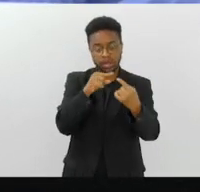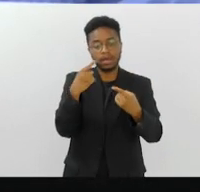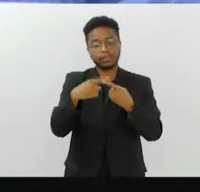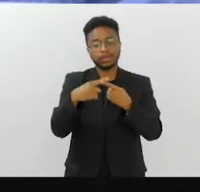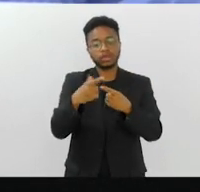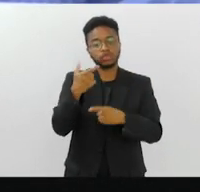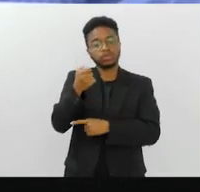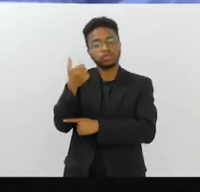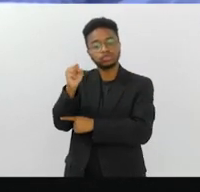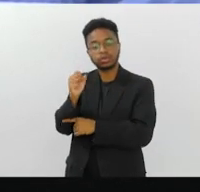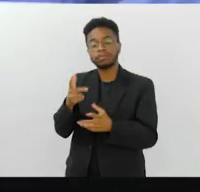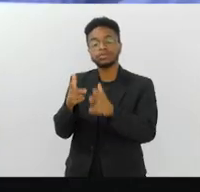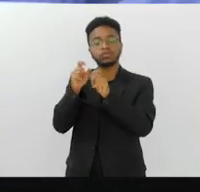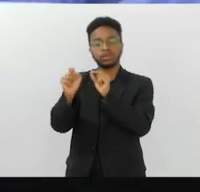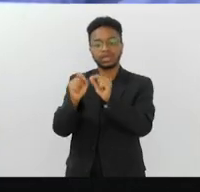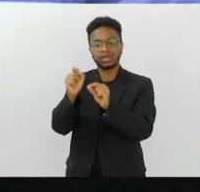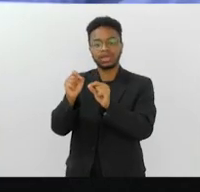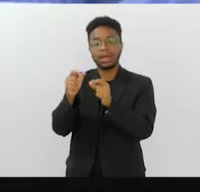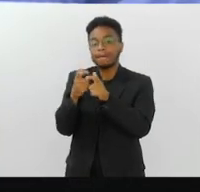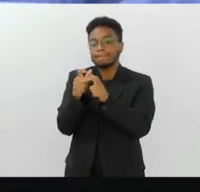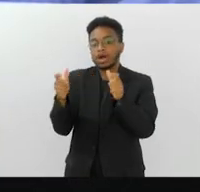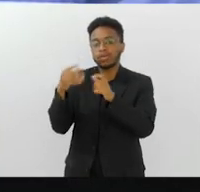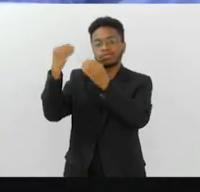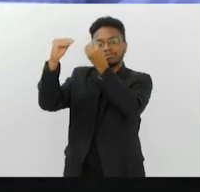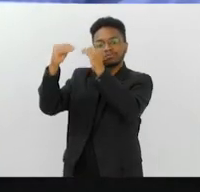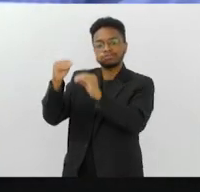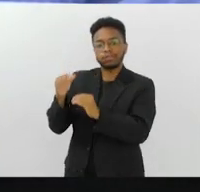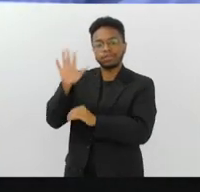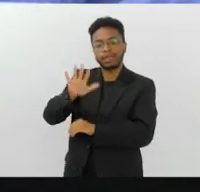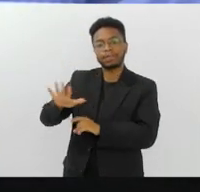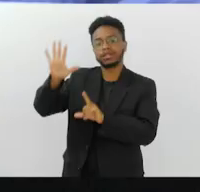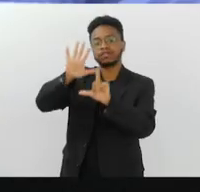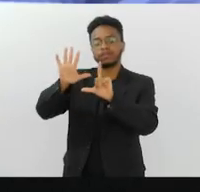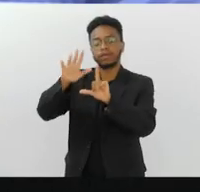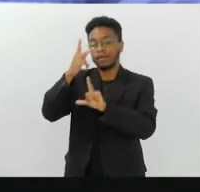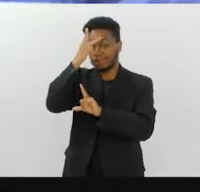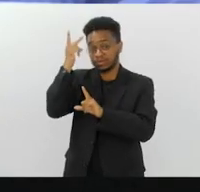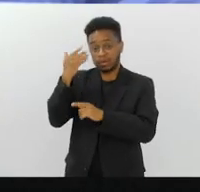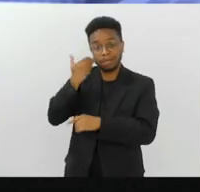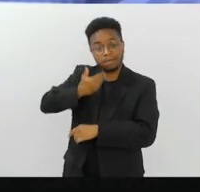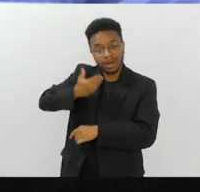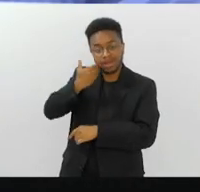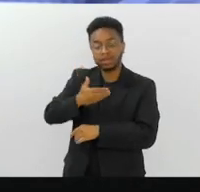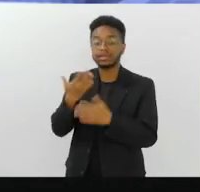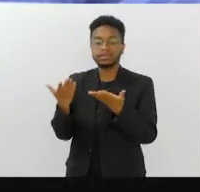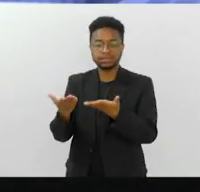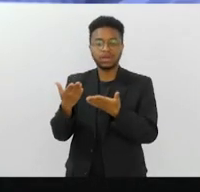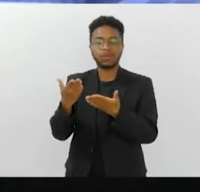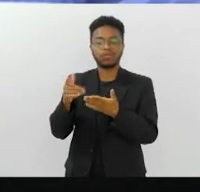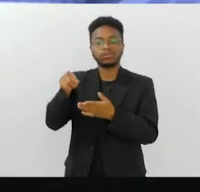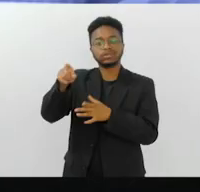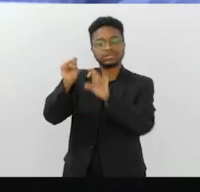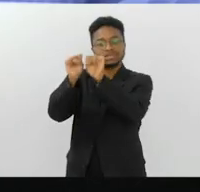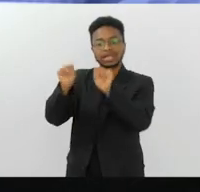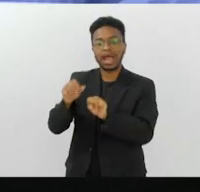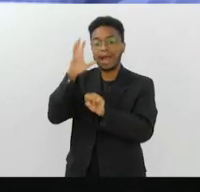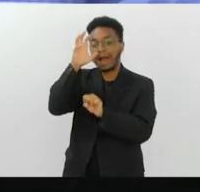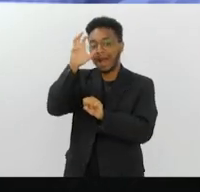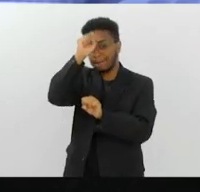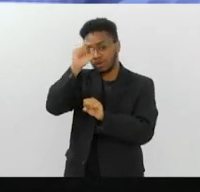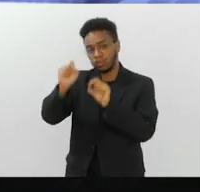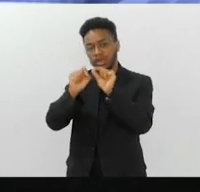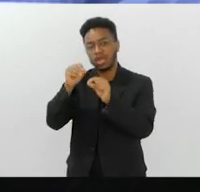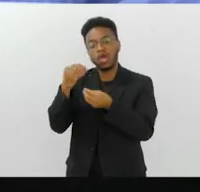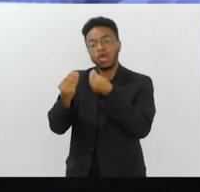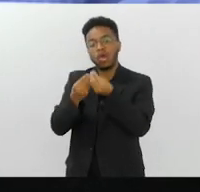pessoas colocavam a face de majoritariamente de pessoas brancas no sistema para ele aprender o que era uma Face e com isso os